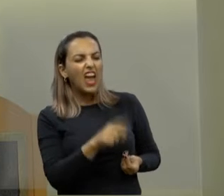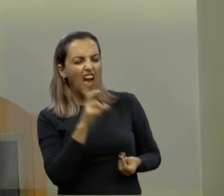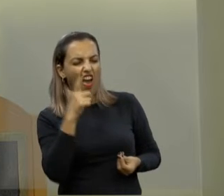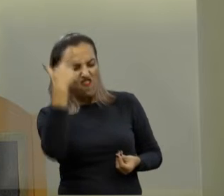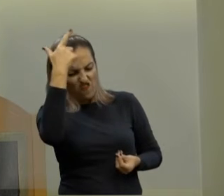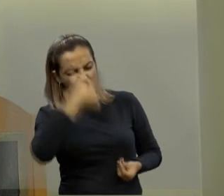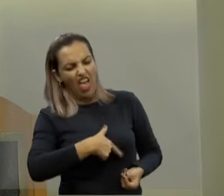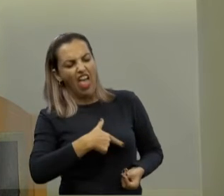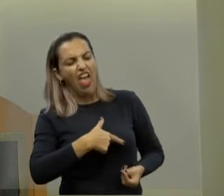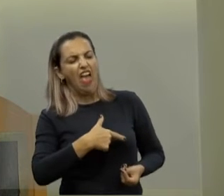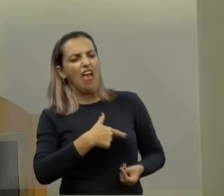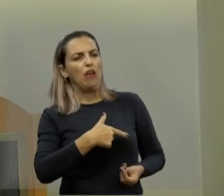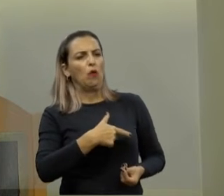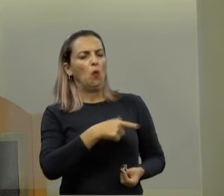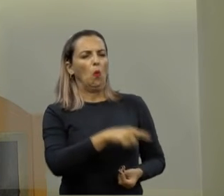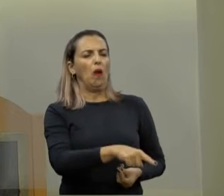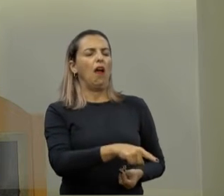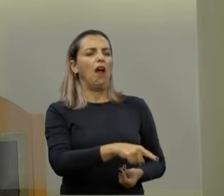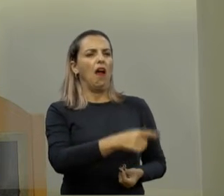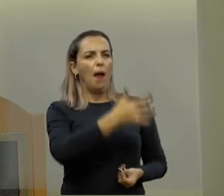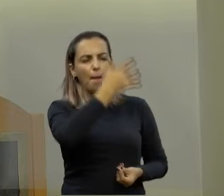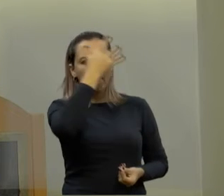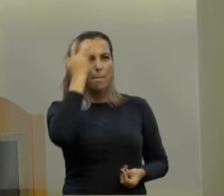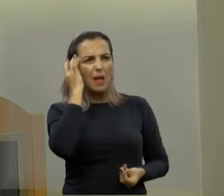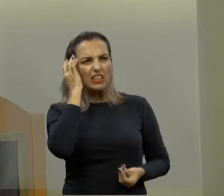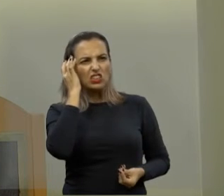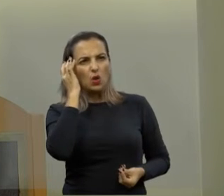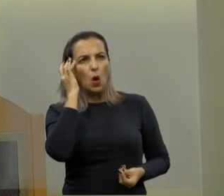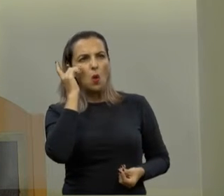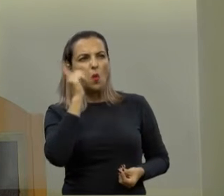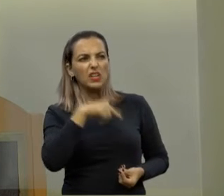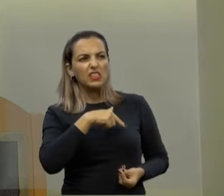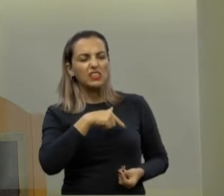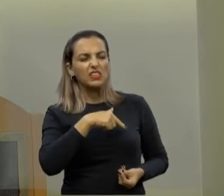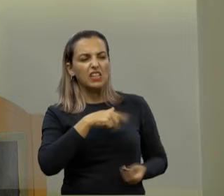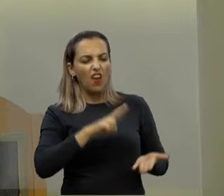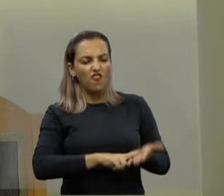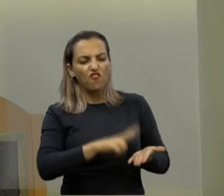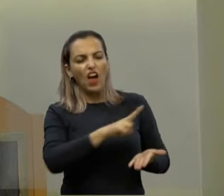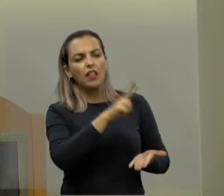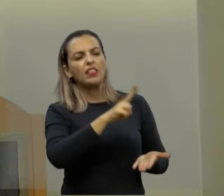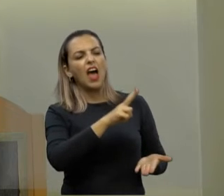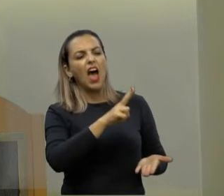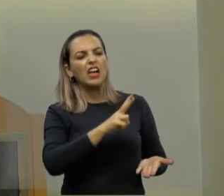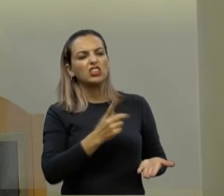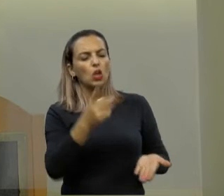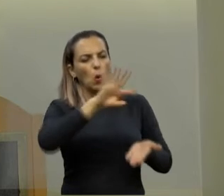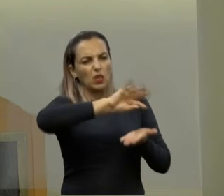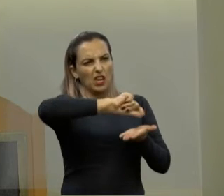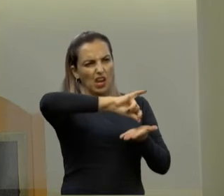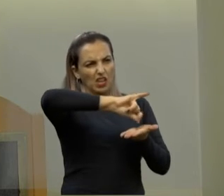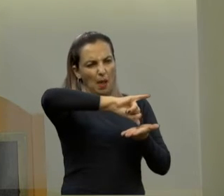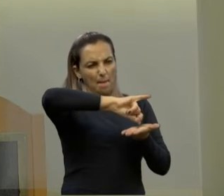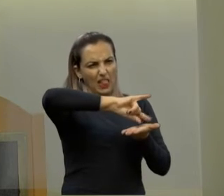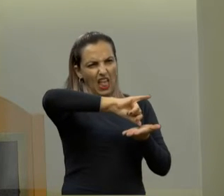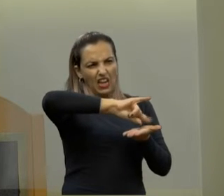feio Olha que fase as pessoas que leve vantagem esse capitalismo selvagem